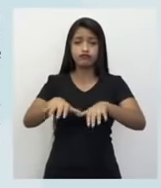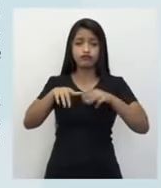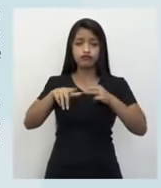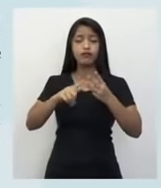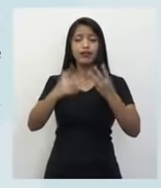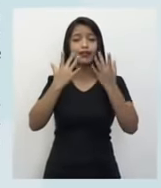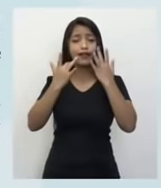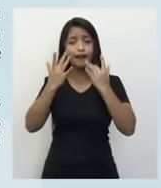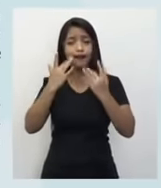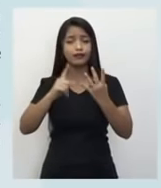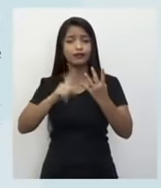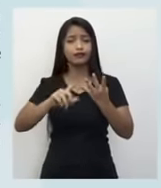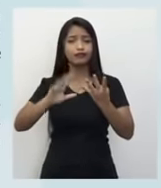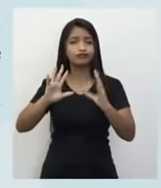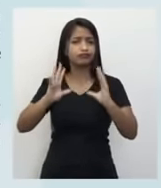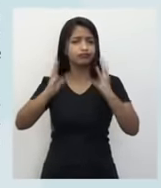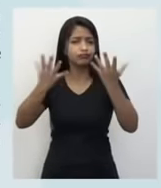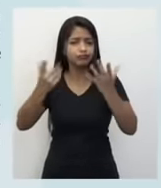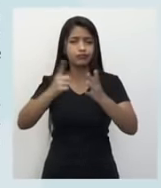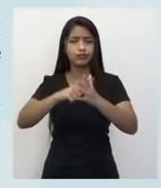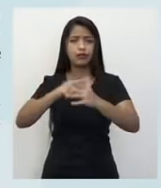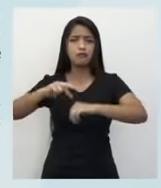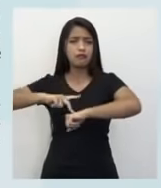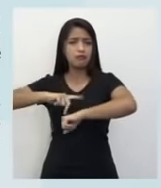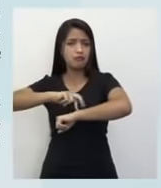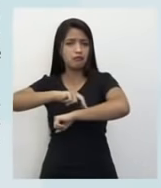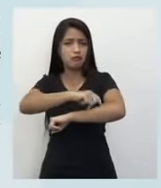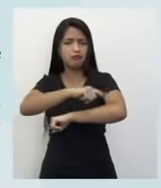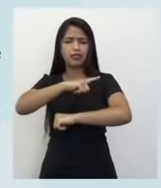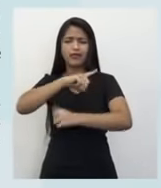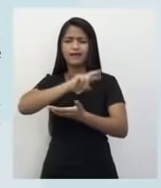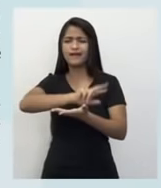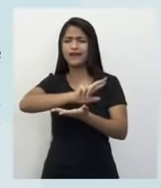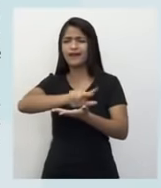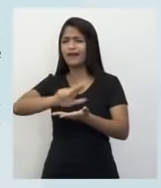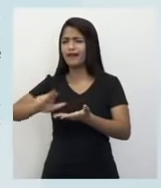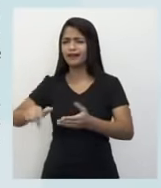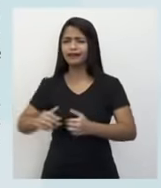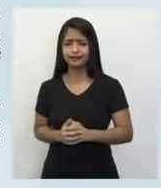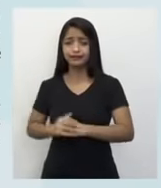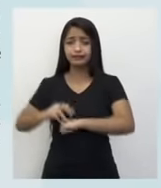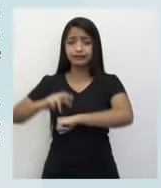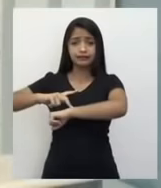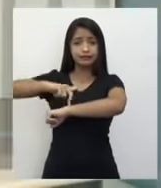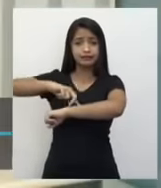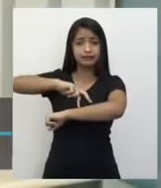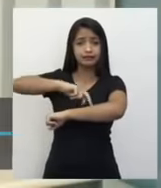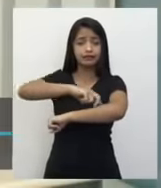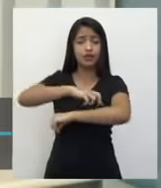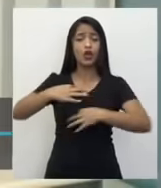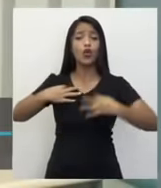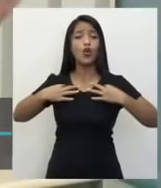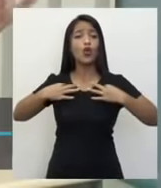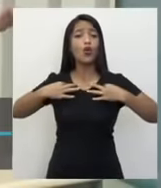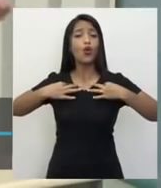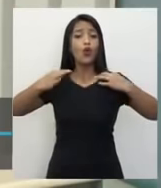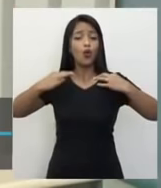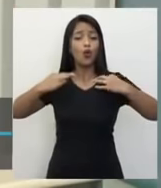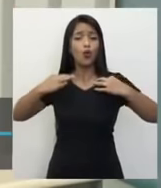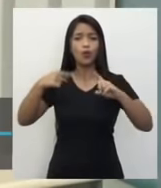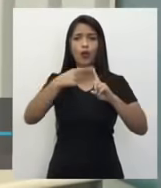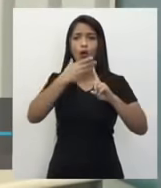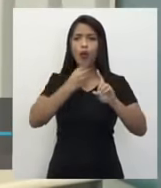diversos, desfile de moda. O desfile de moda, turma, não é que ele vai fazer a roupa do manequim, mas às vezes acontecem